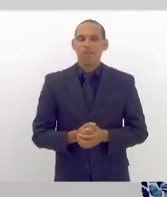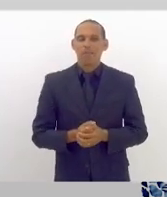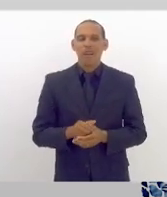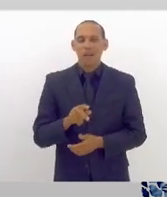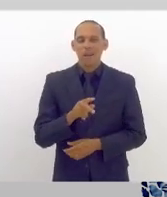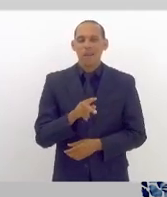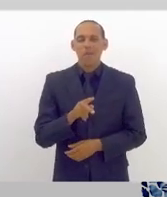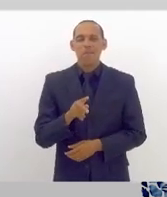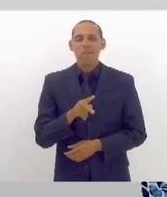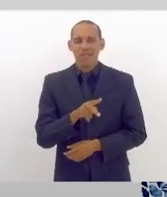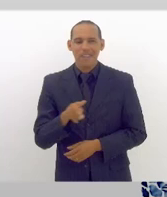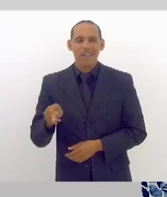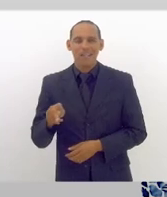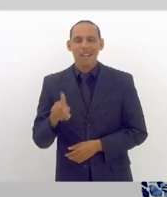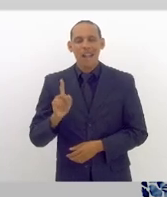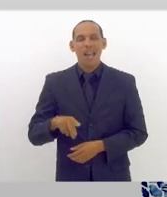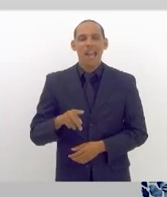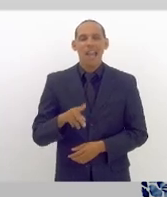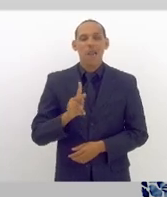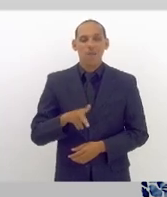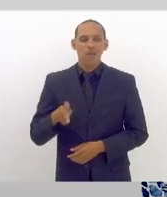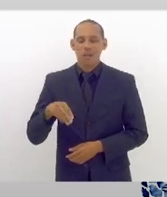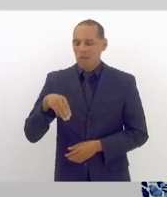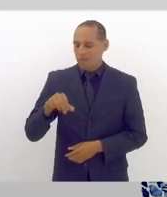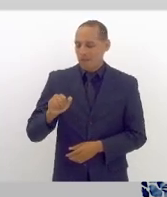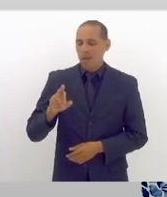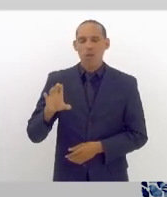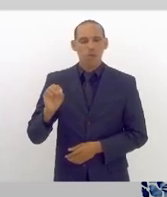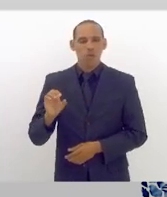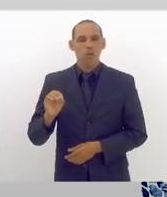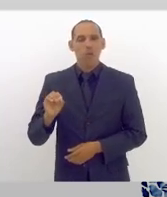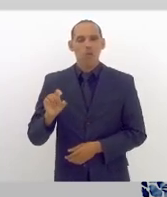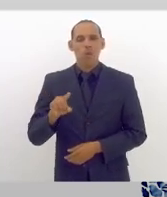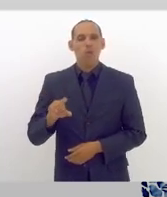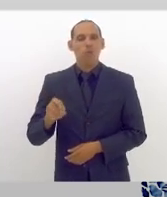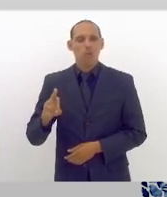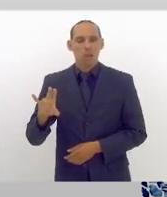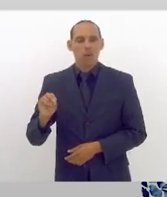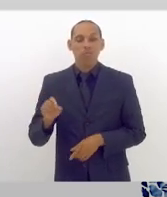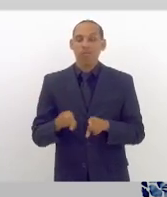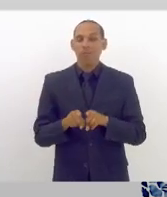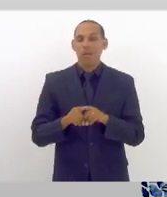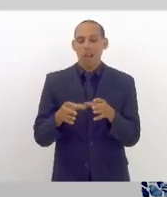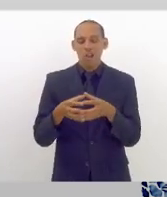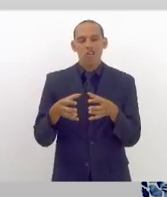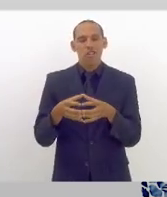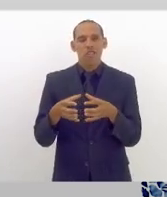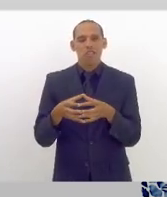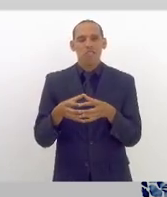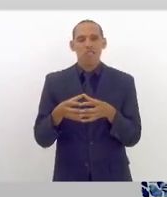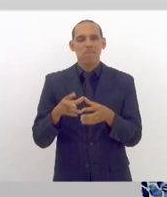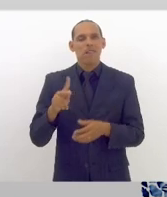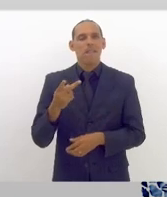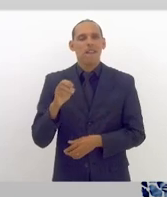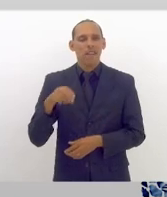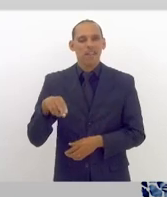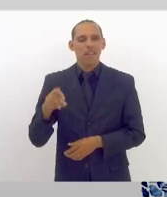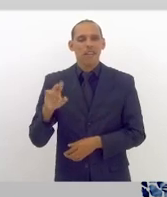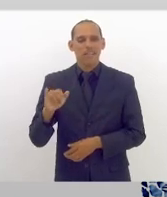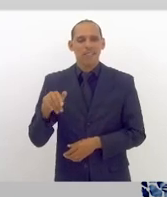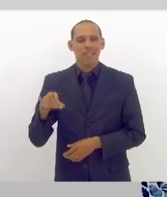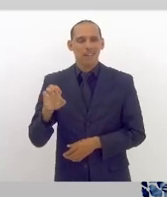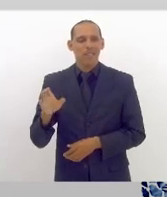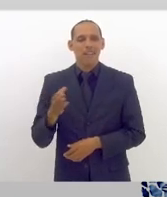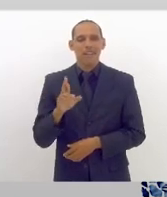né o professor Mauro Osório e também sua equipe é em particular o Henrique Rabelo que acompanhou